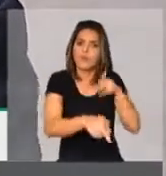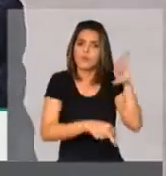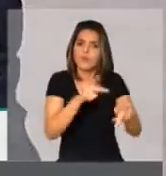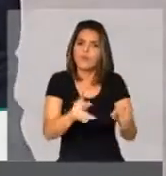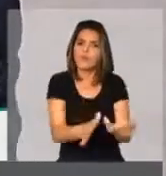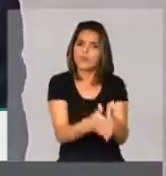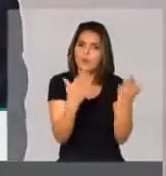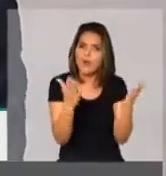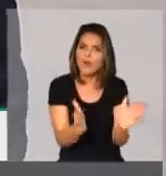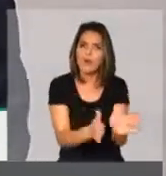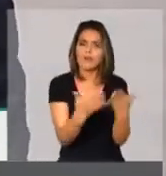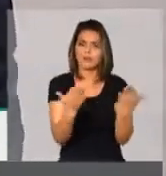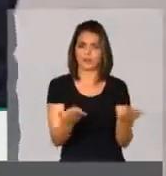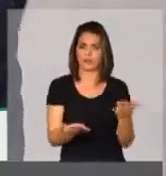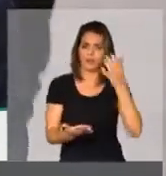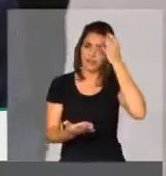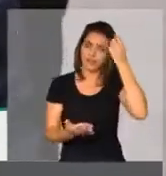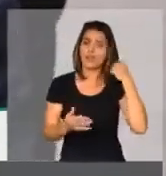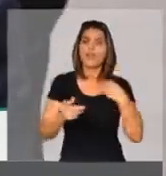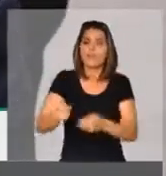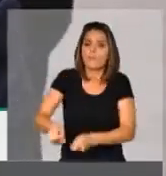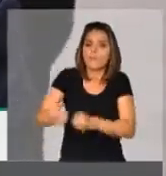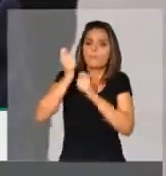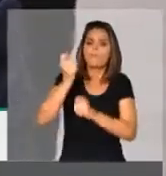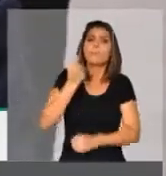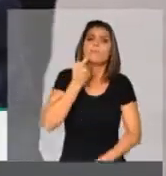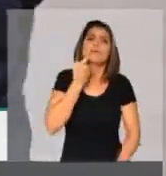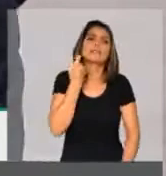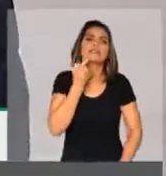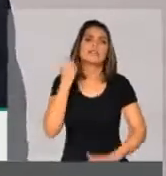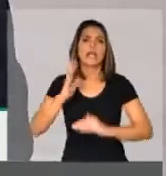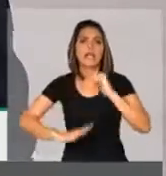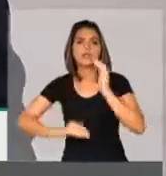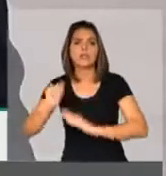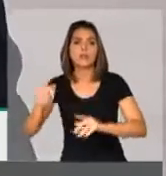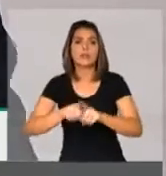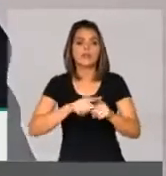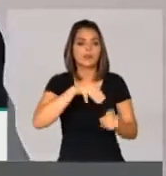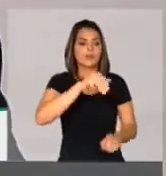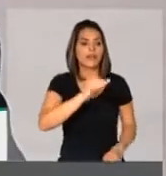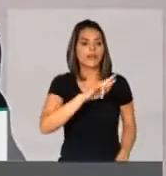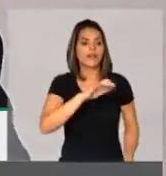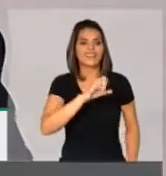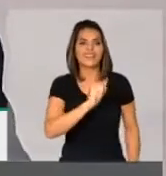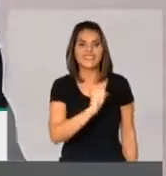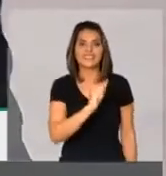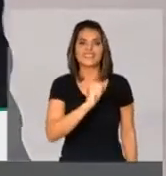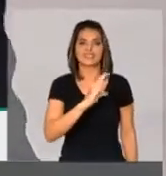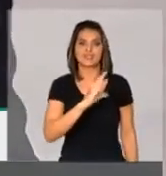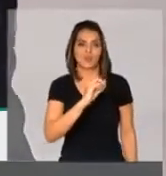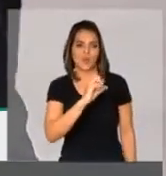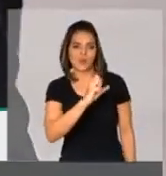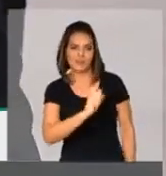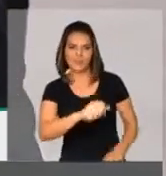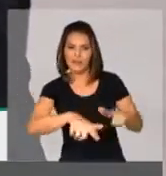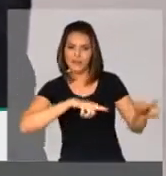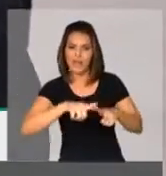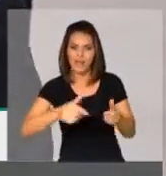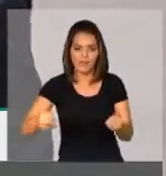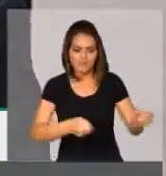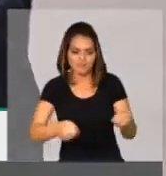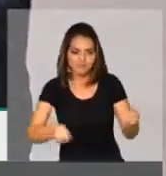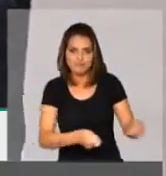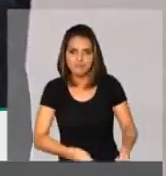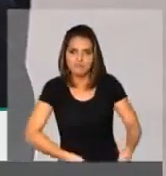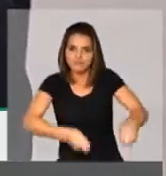pobre, sobretudo os pescadores, né, as marisqueiras, as pessoas que realmente são muito excluídas na